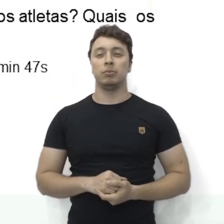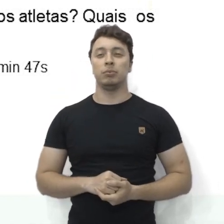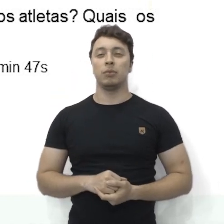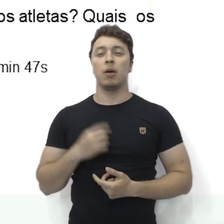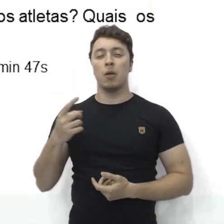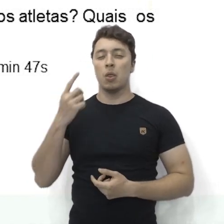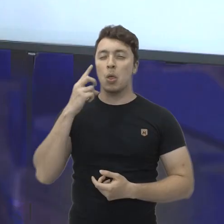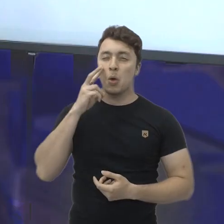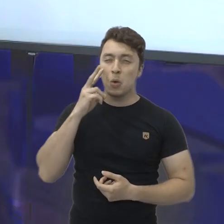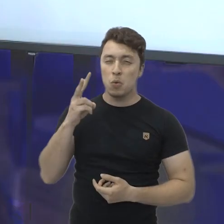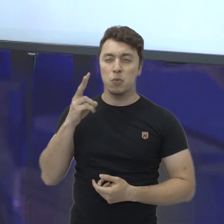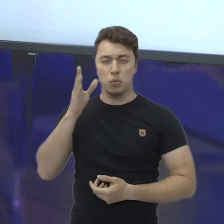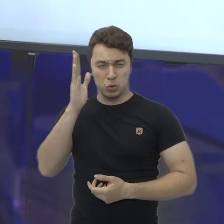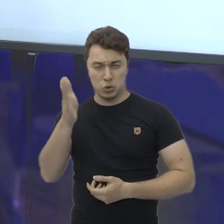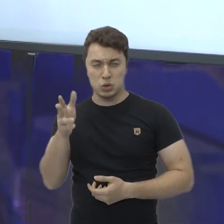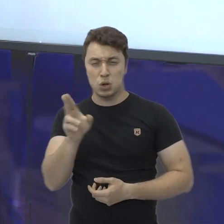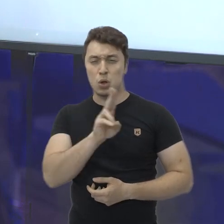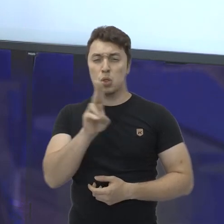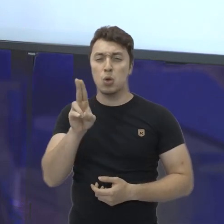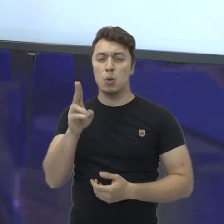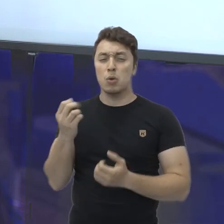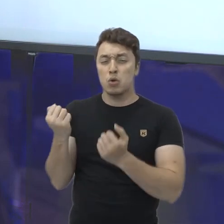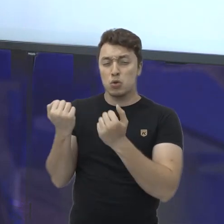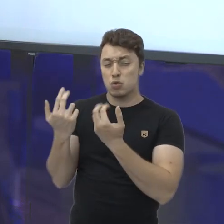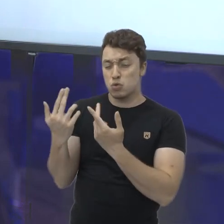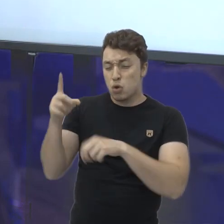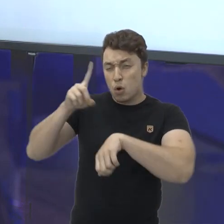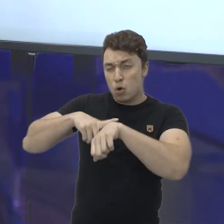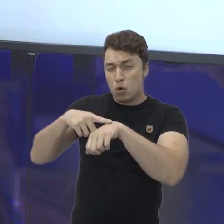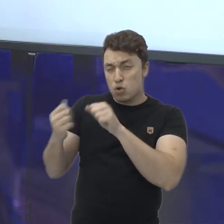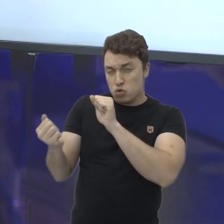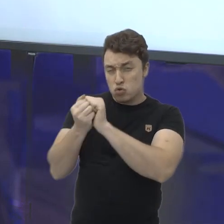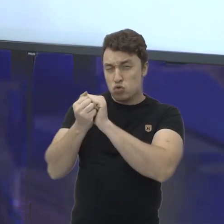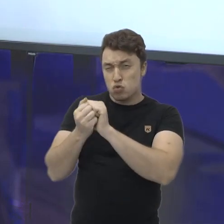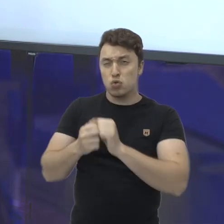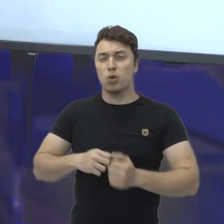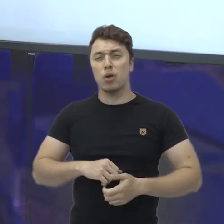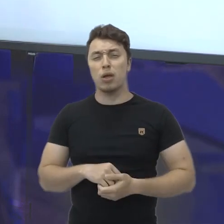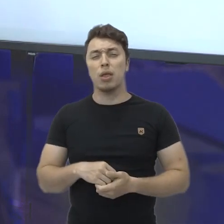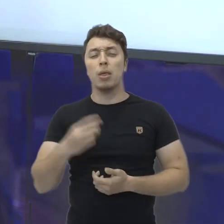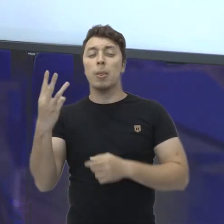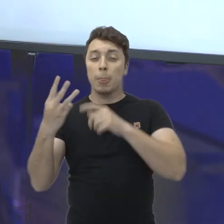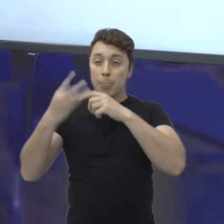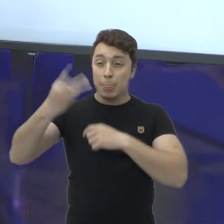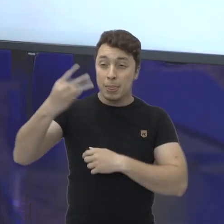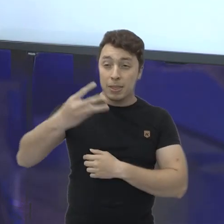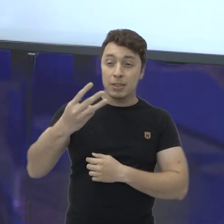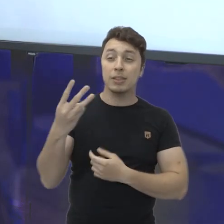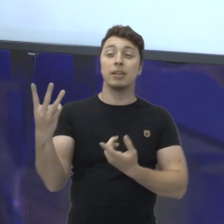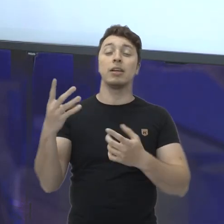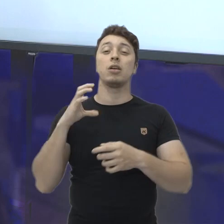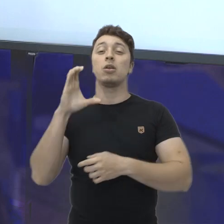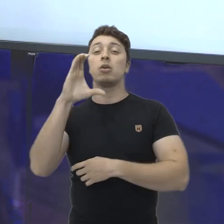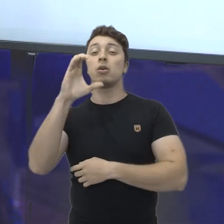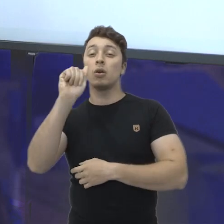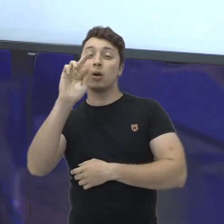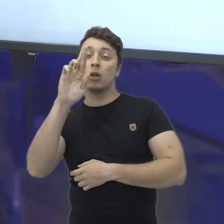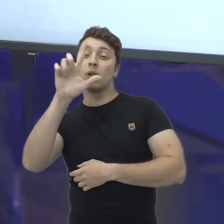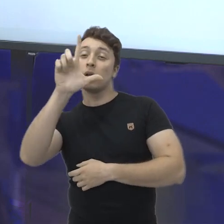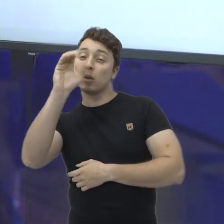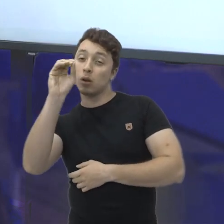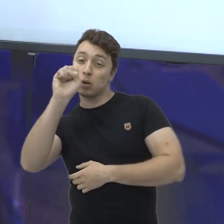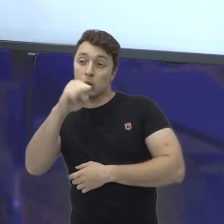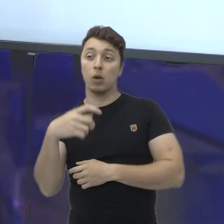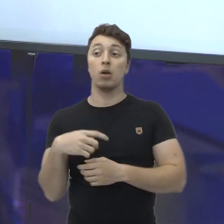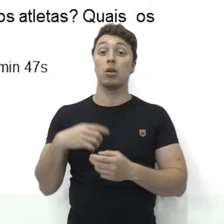viu quais foram os atletas que empataram? Foram o terceiro colocado, que foi Carlos Emanuel, e